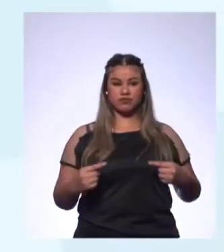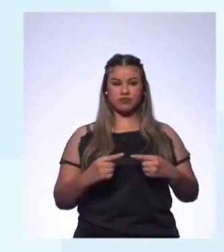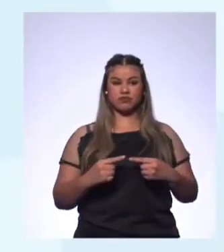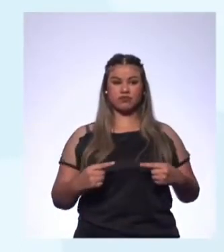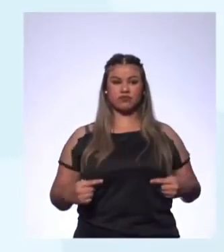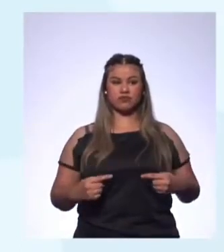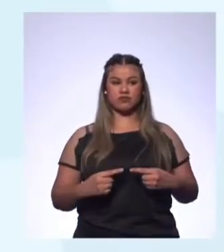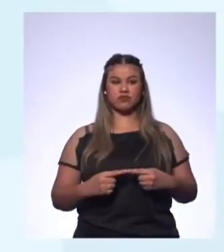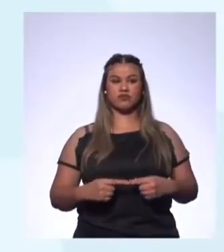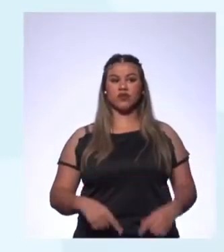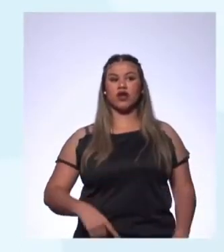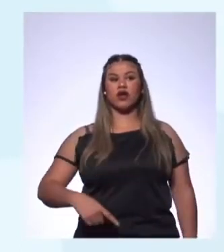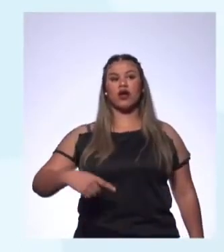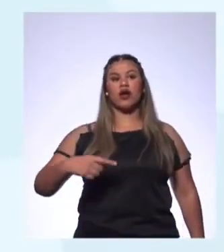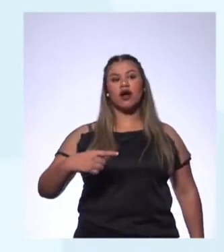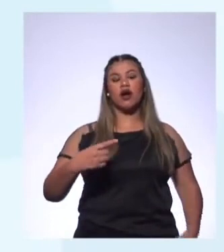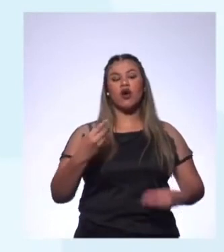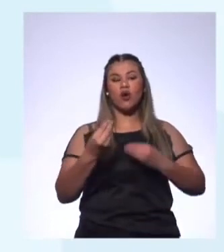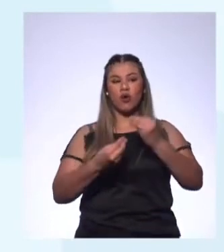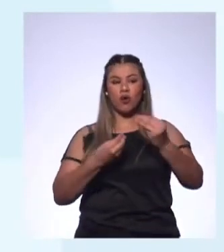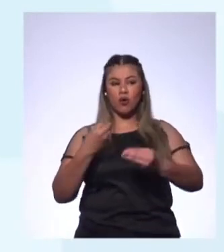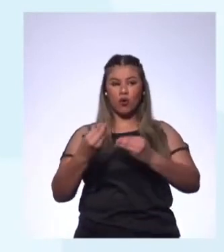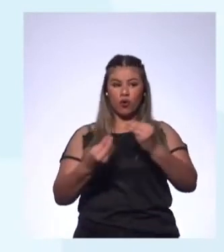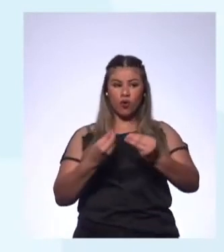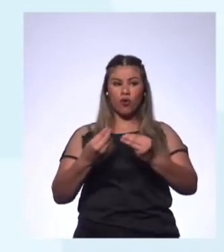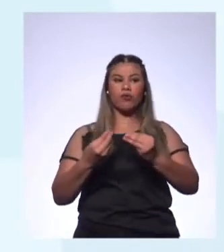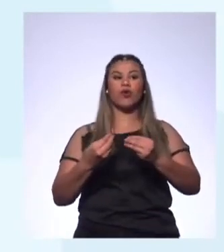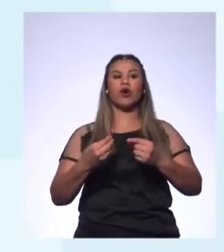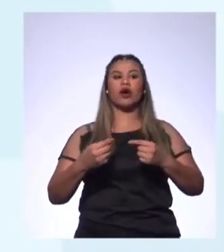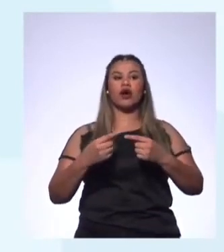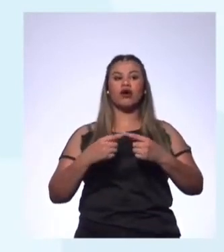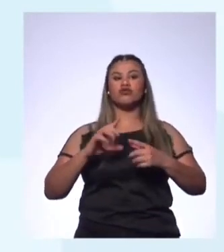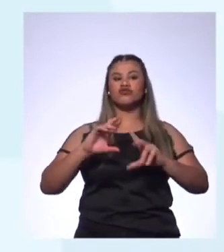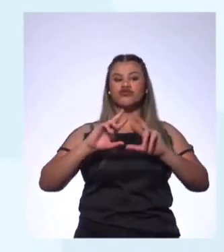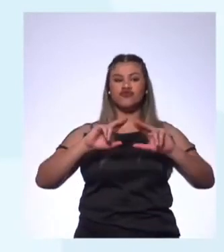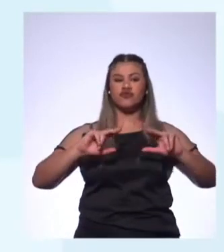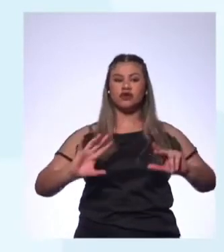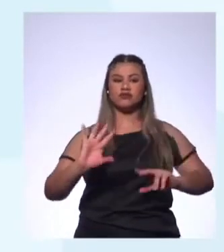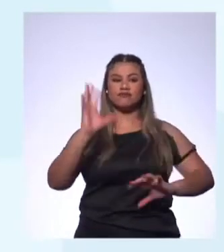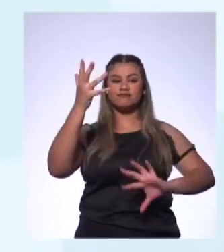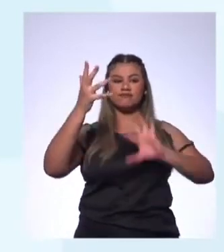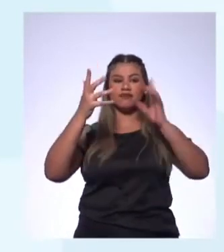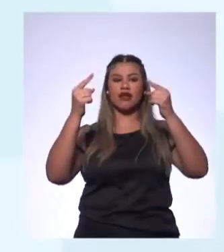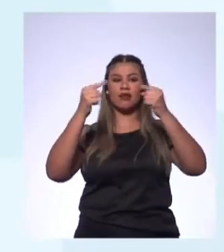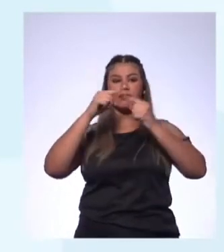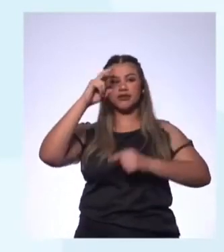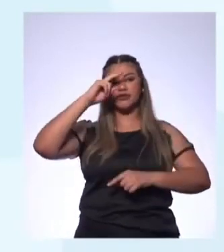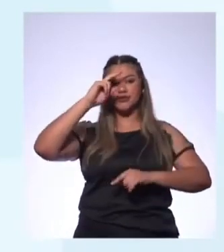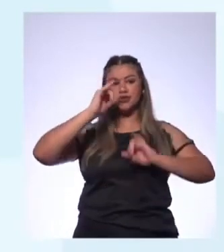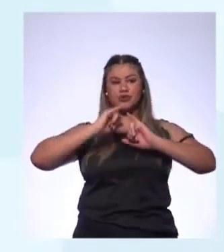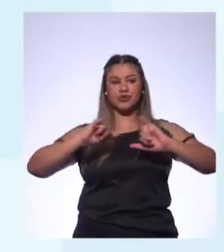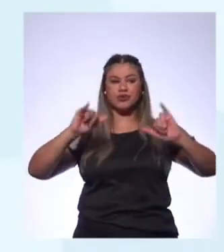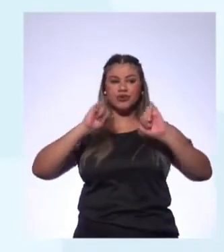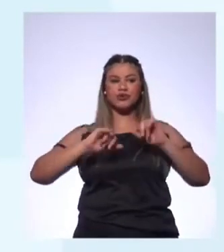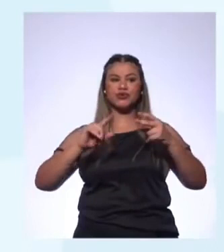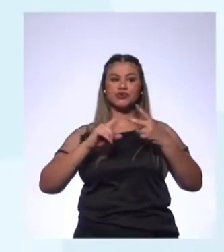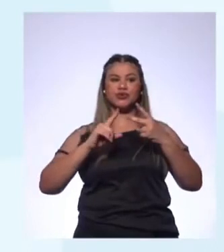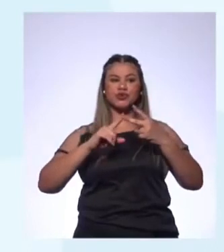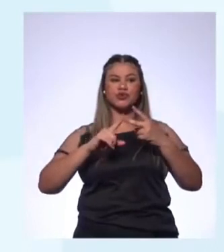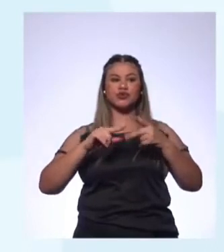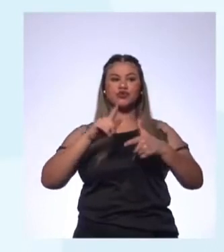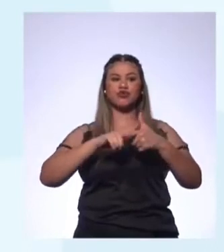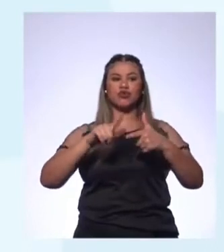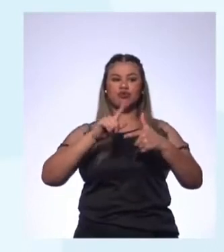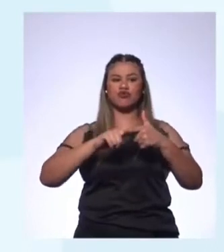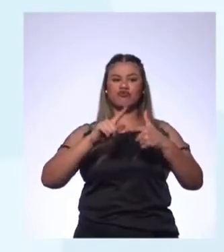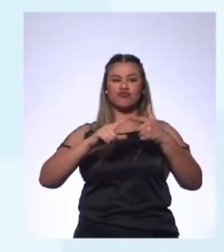as ações que irão acontecer, formando assim a história a ser contada. 2. É o problema gerador de toda a história.